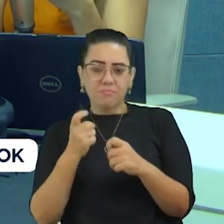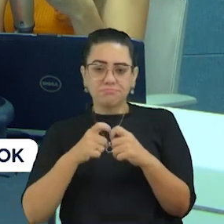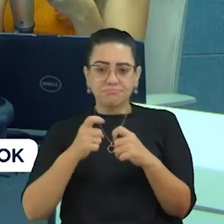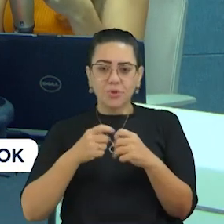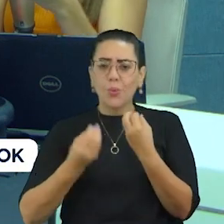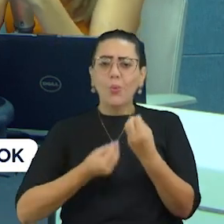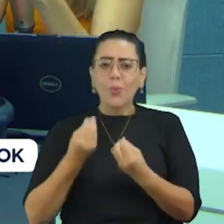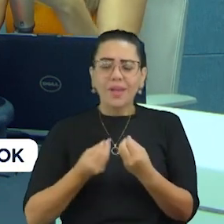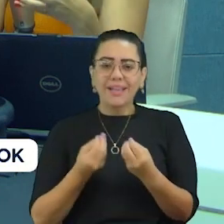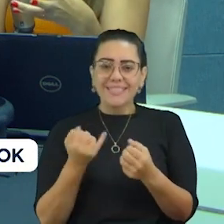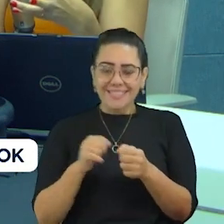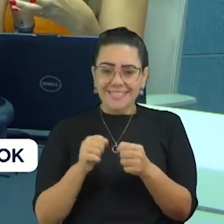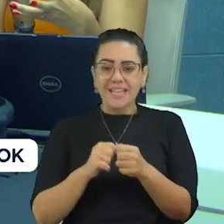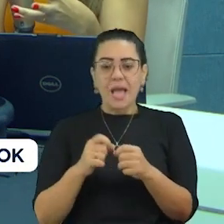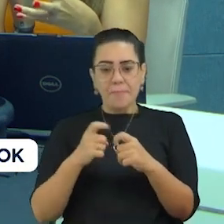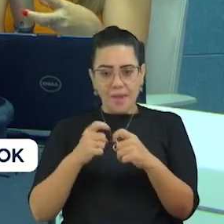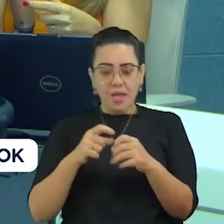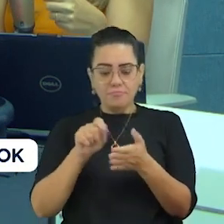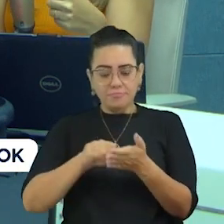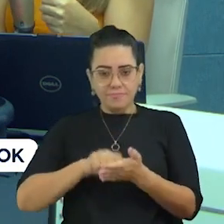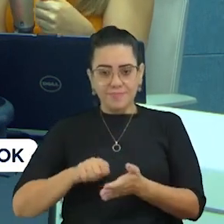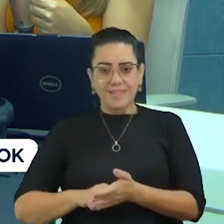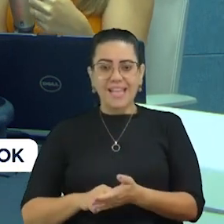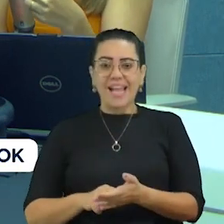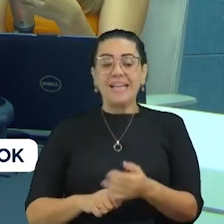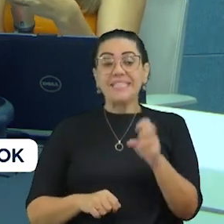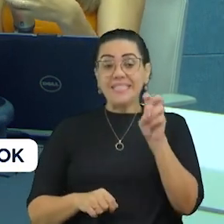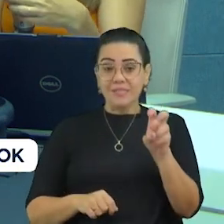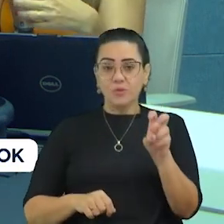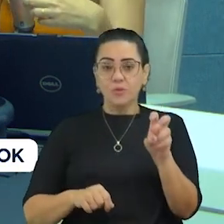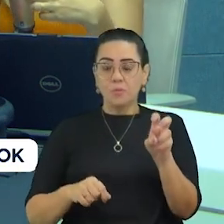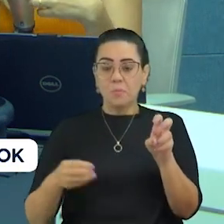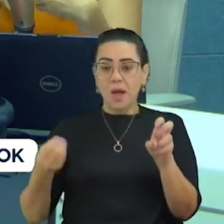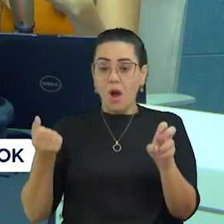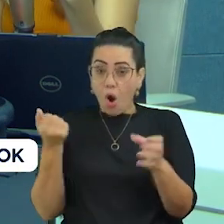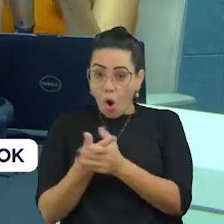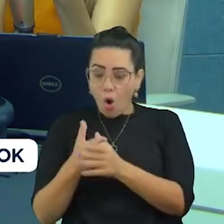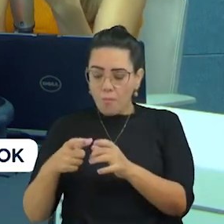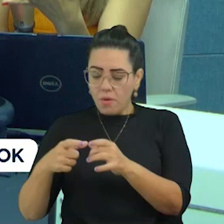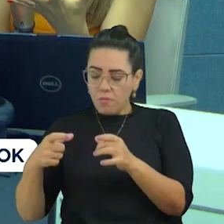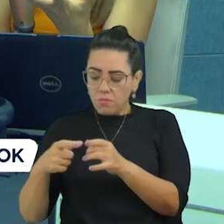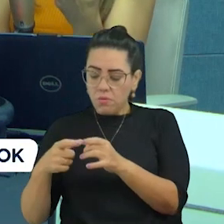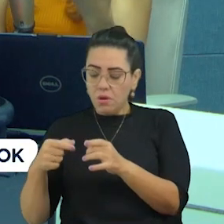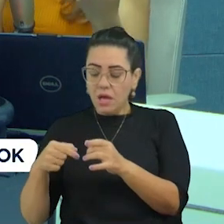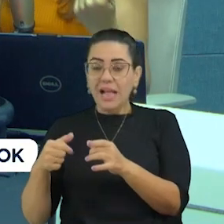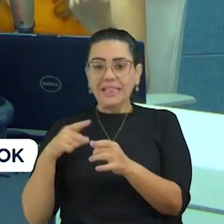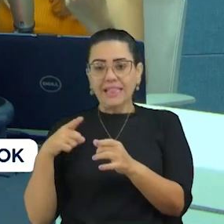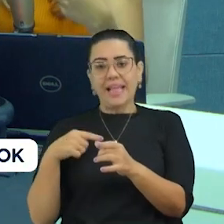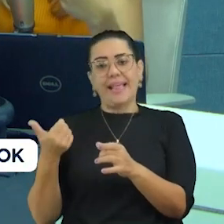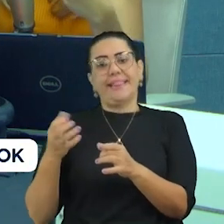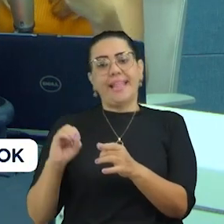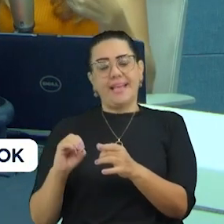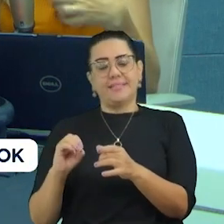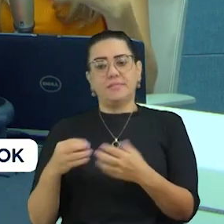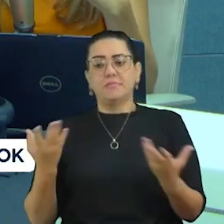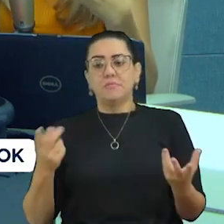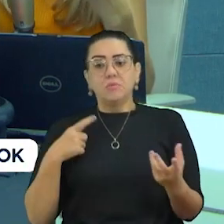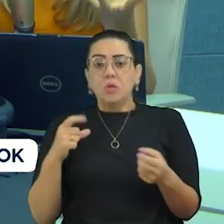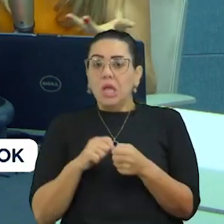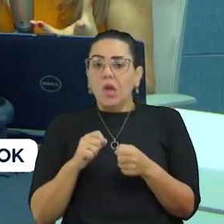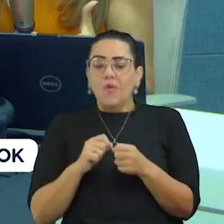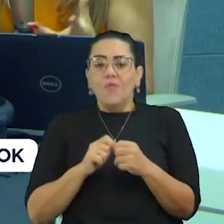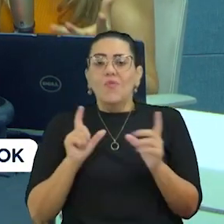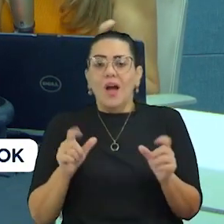do tratamento, porque às vezes a caixa vem a mais, a gente tem que devolver na farmácia, jogar fora, guardo para usar depois. O que